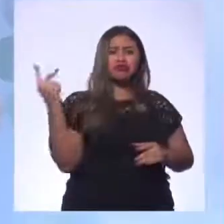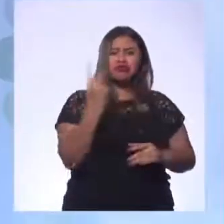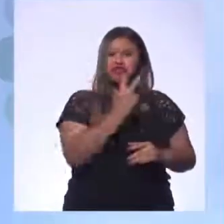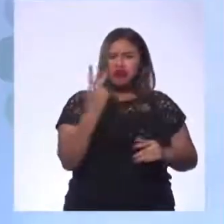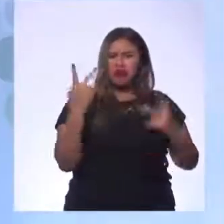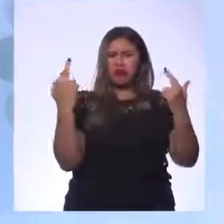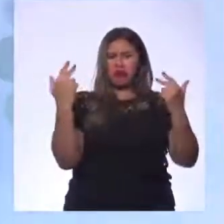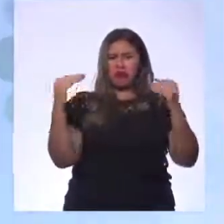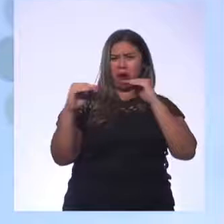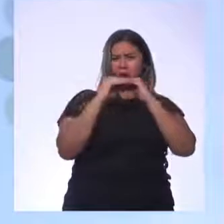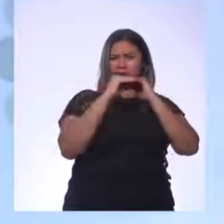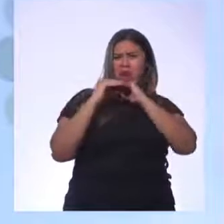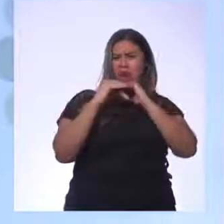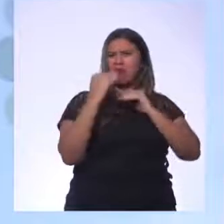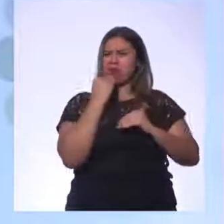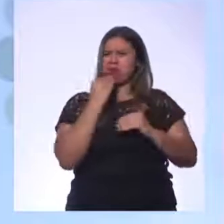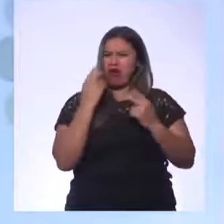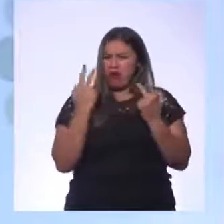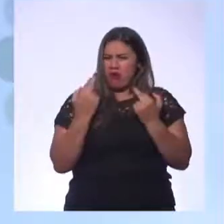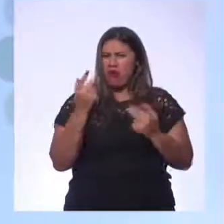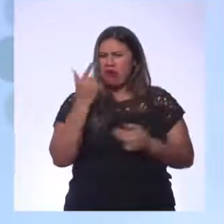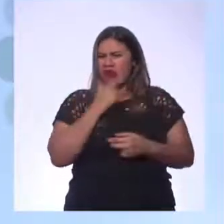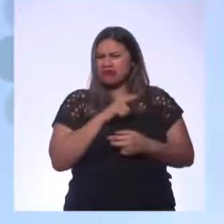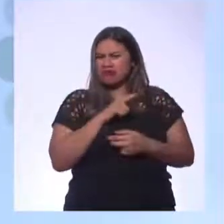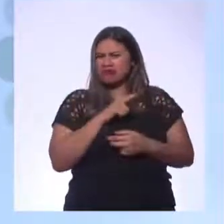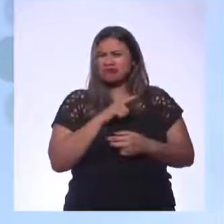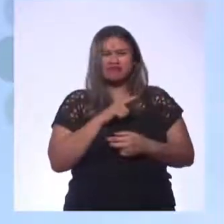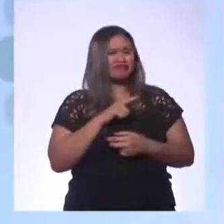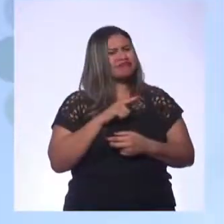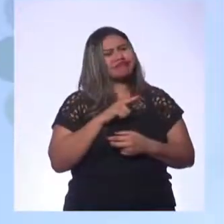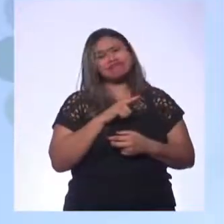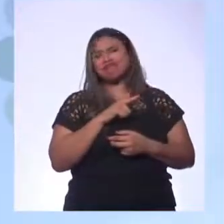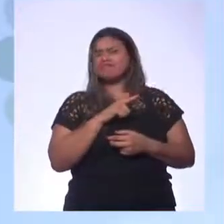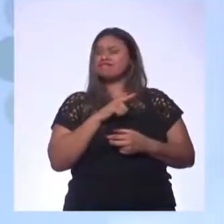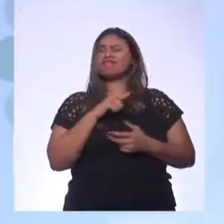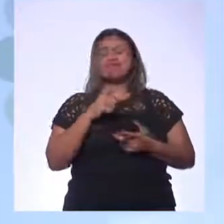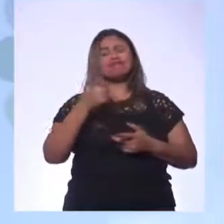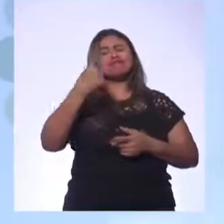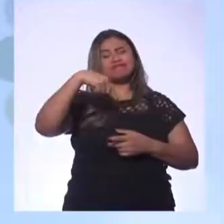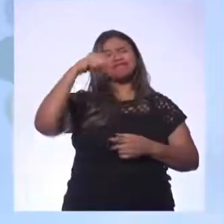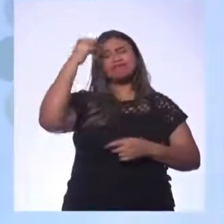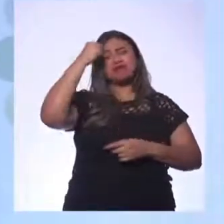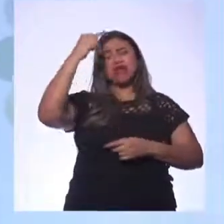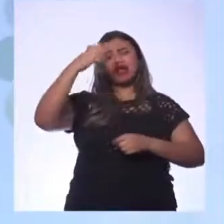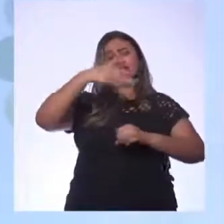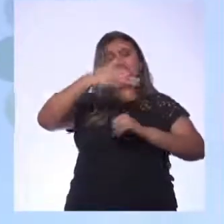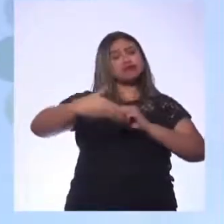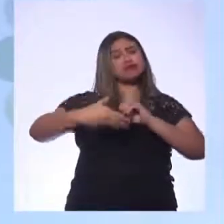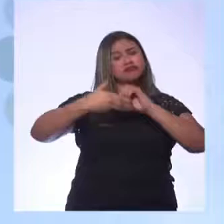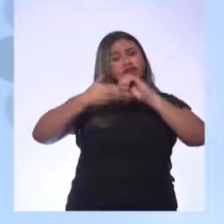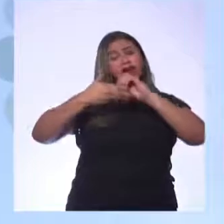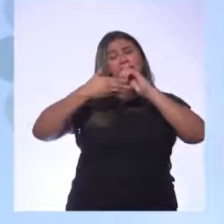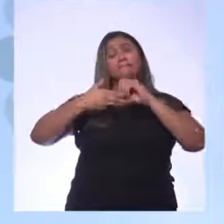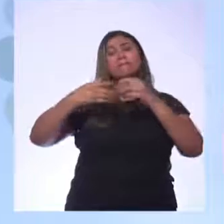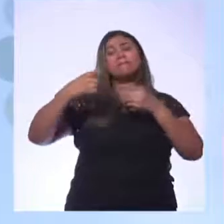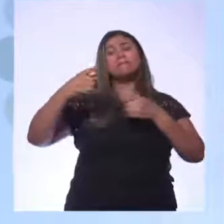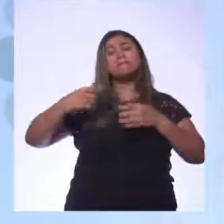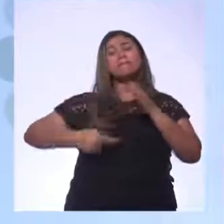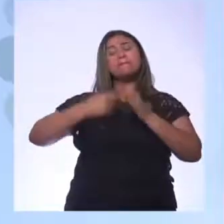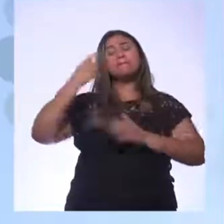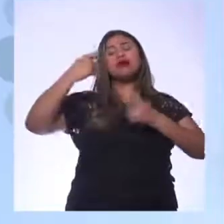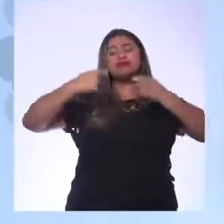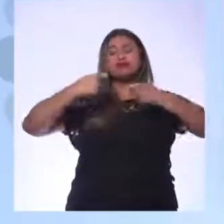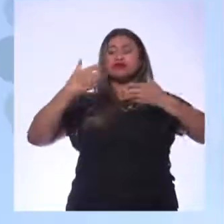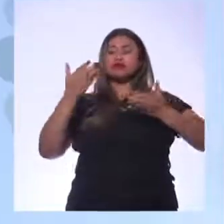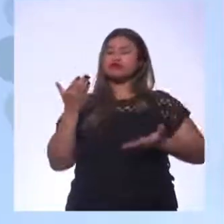mesma oportunidade, será? Então, acho que para a gente pensar em sustentabilidade, primeiro a gente tem que pensar num